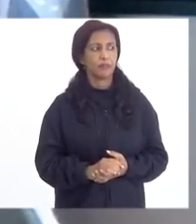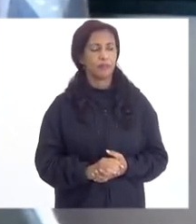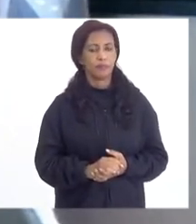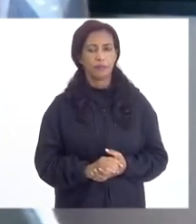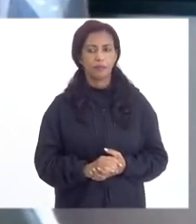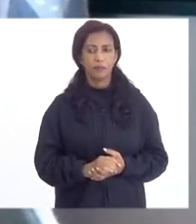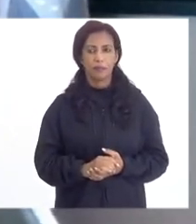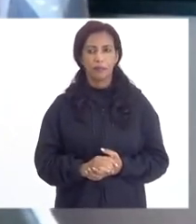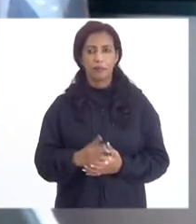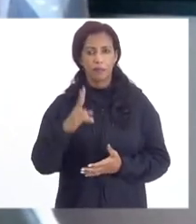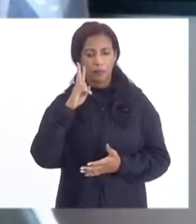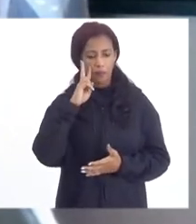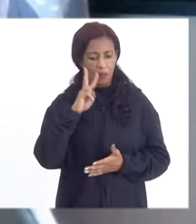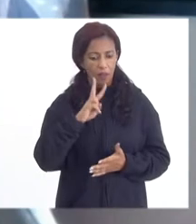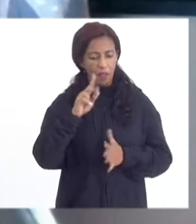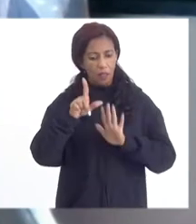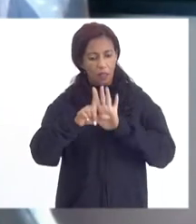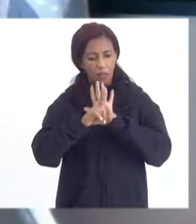Em vista da lei